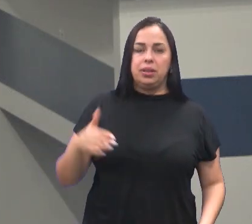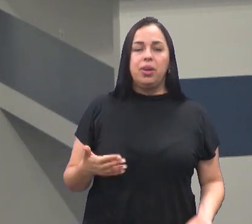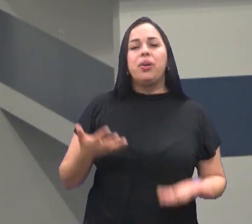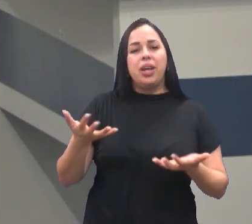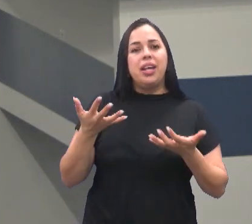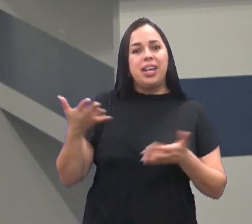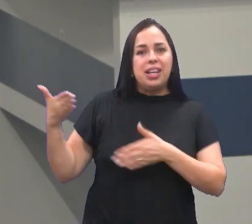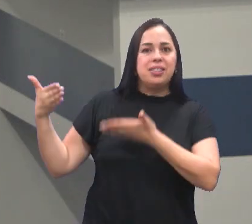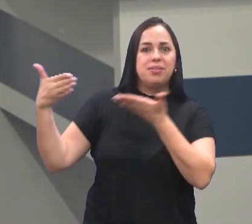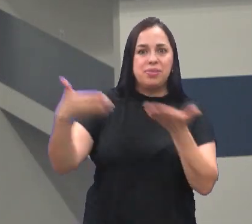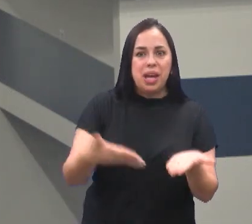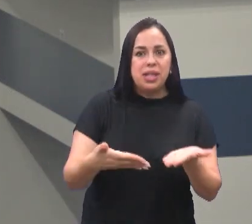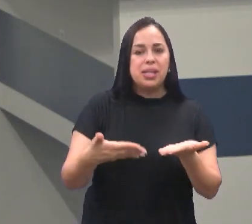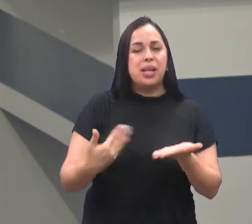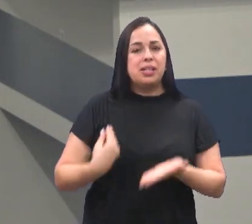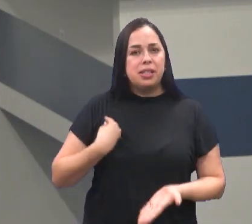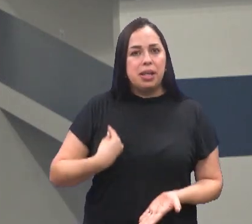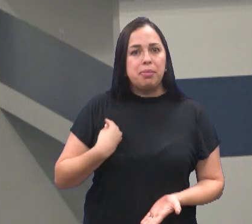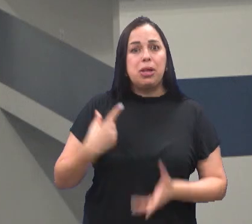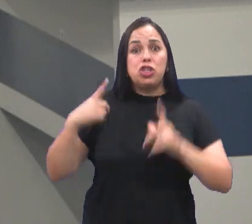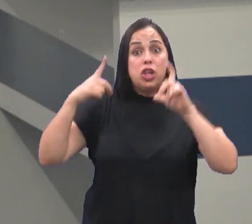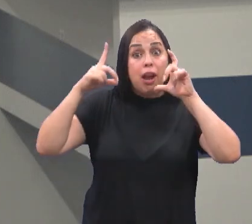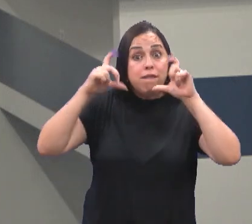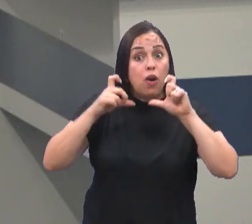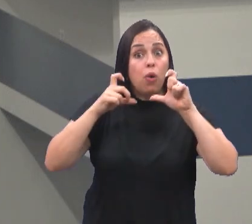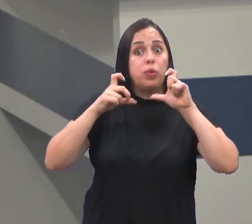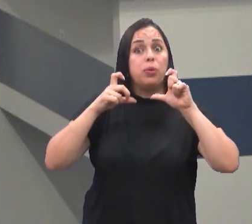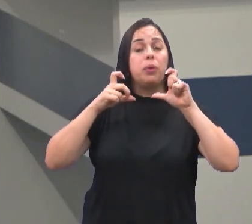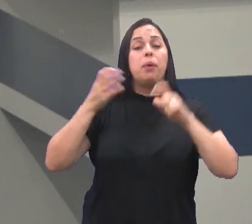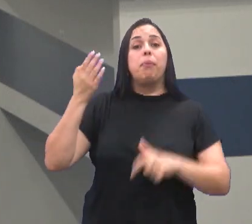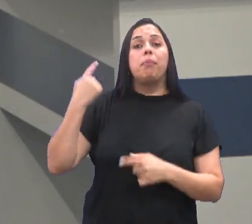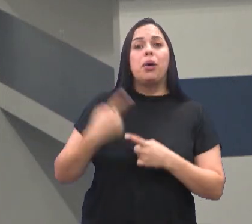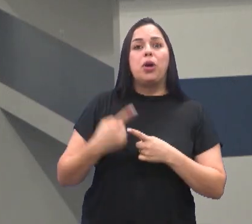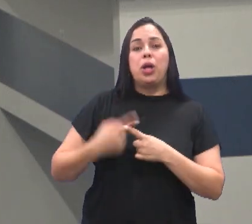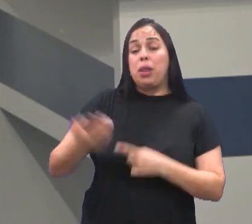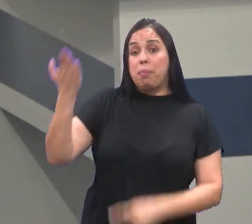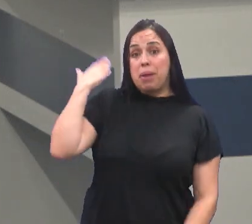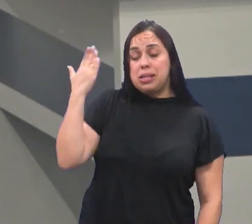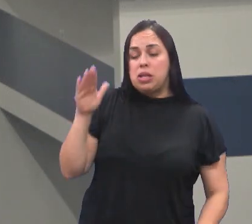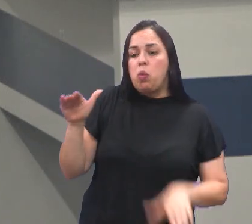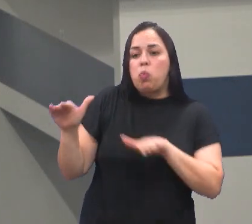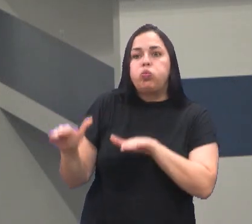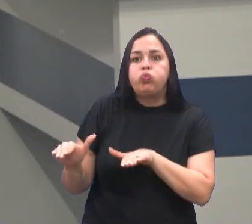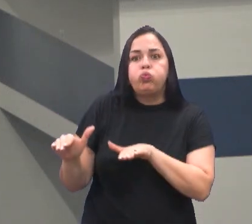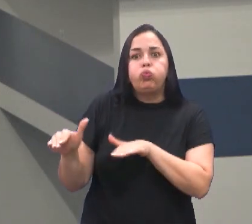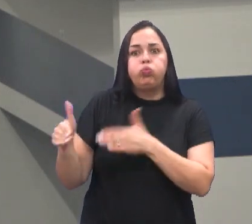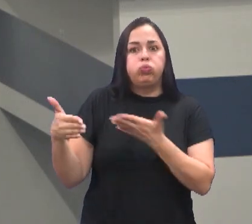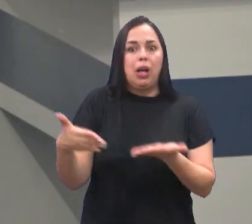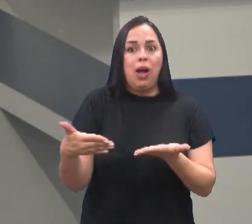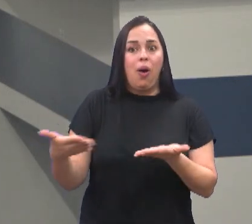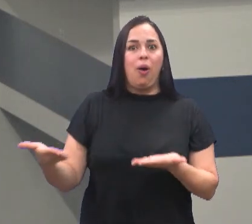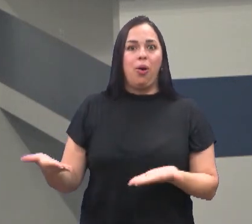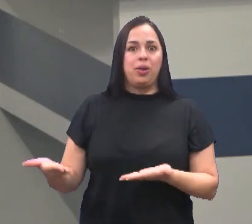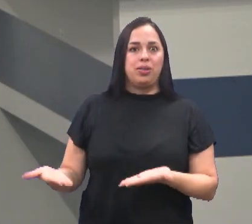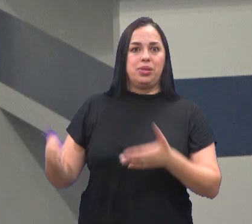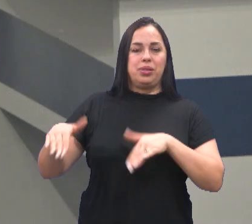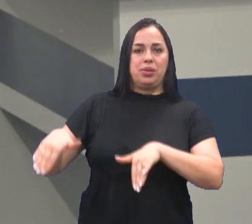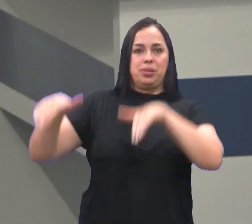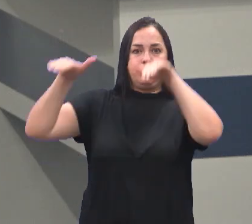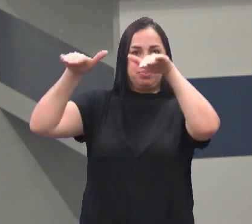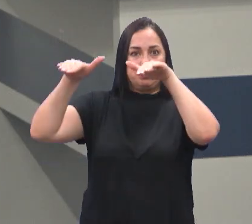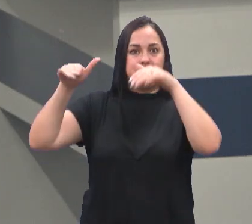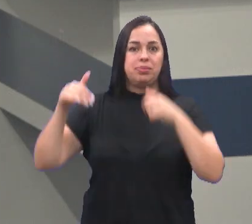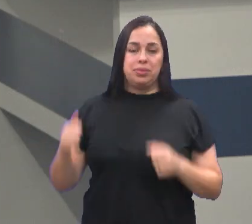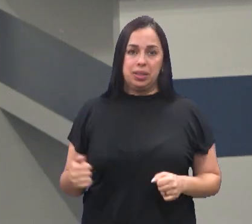estivessem aqui, para a gente tirar a foto, porque eles vieram aqui pequenos na Câmara, e hoje cresceram, 3 anos, né? Faz